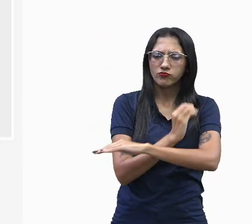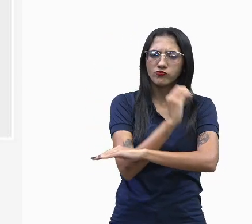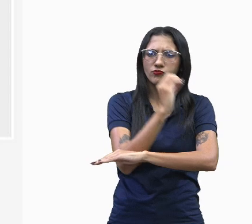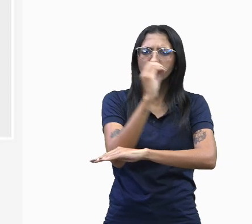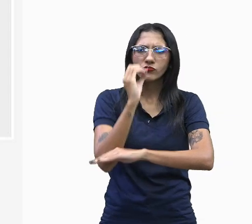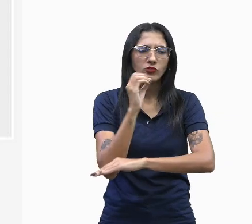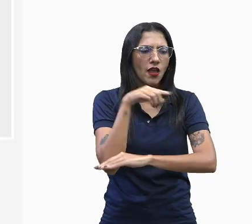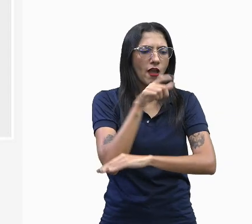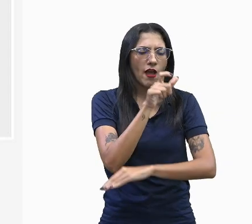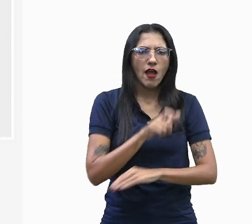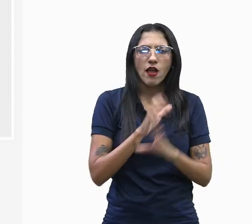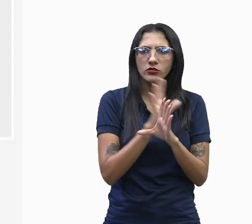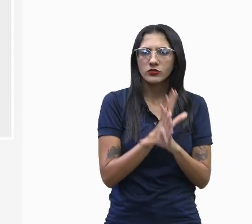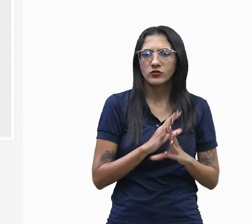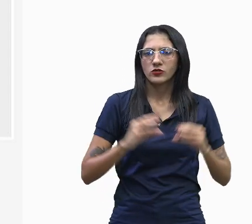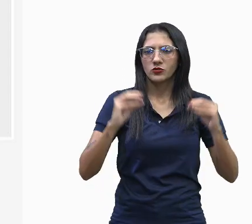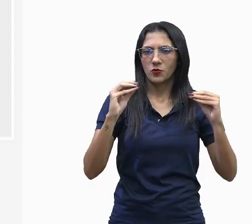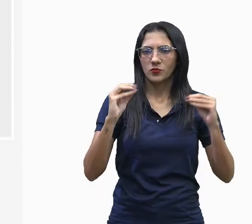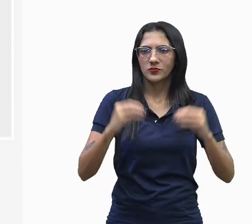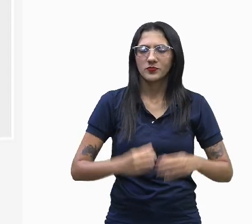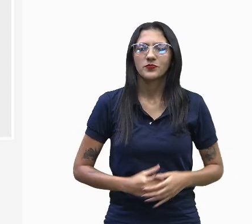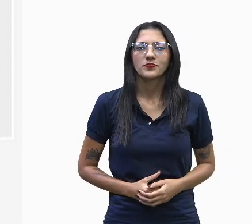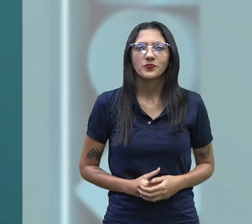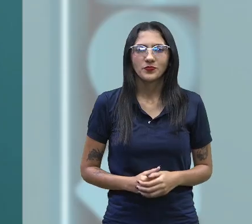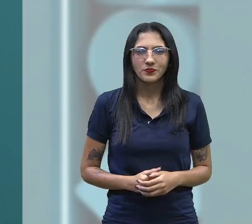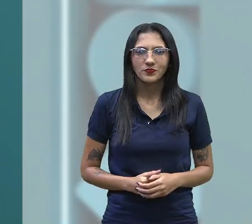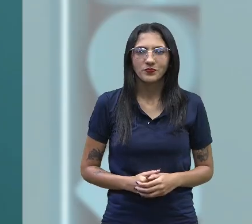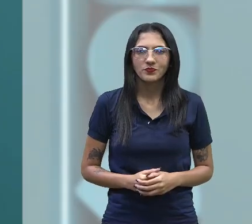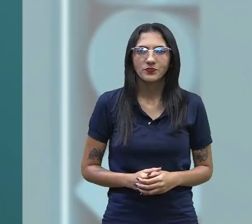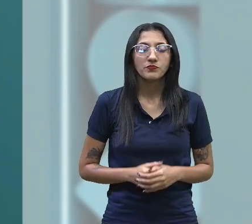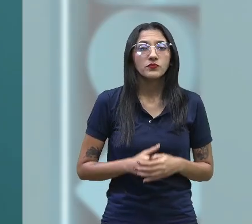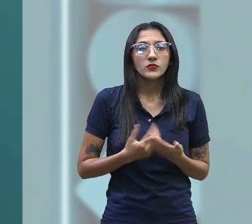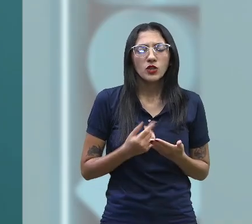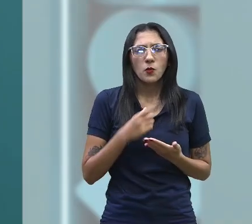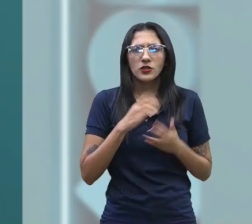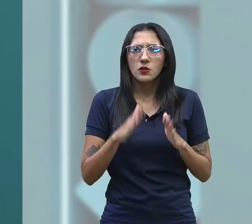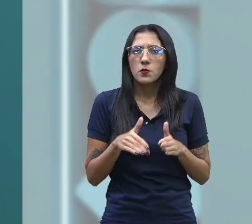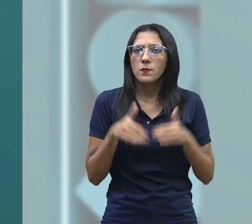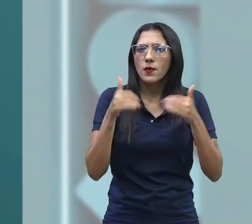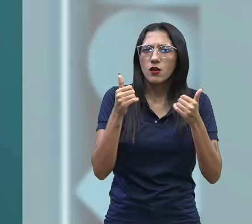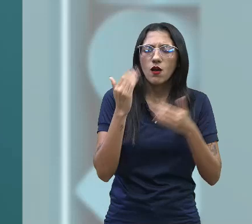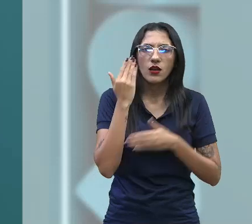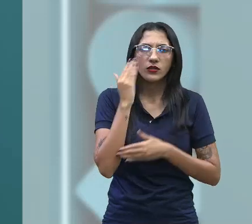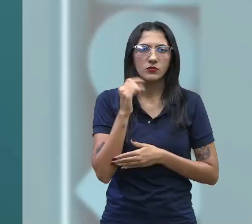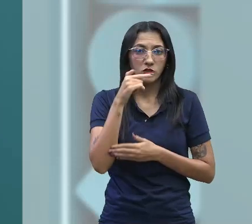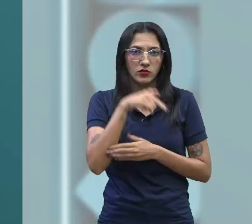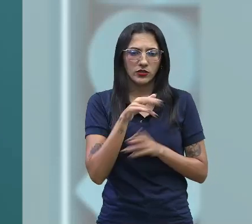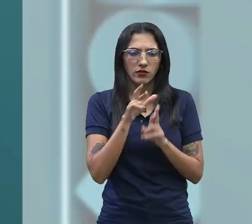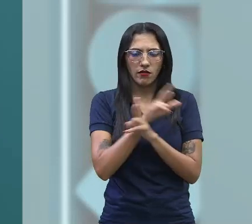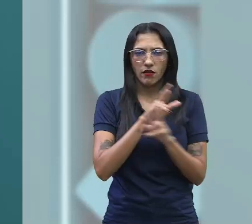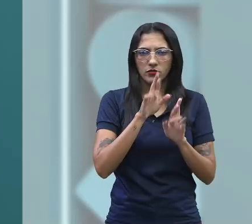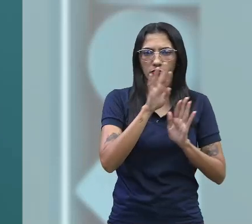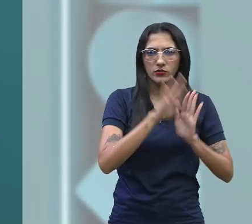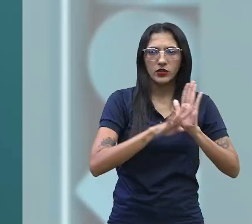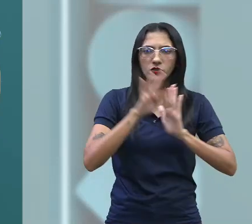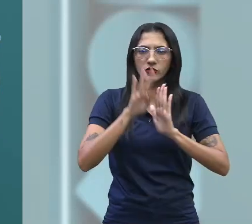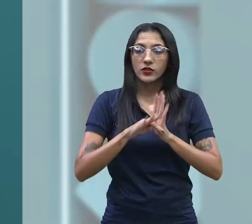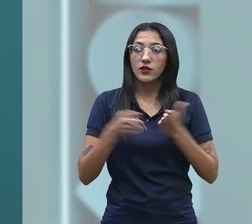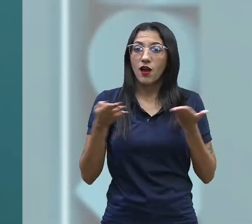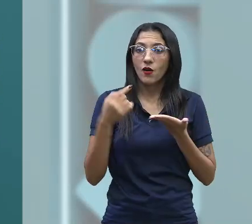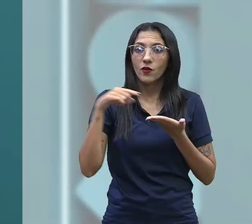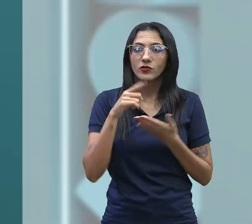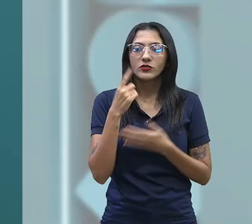ficar mais claro essa nossa primeira intertextualidade, turma, eu quero que vocês acompanhem aí